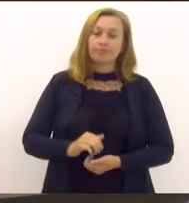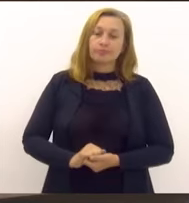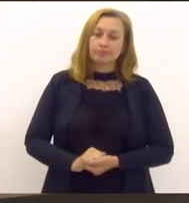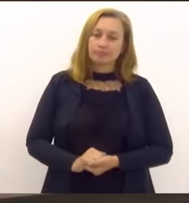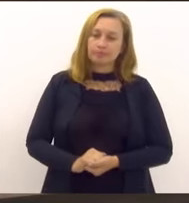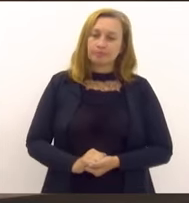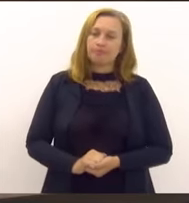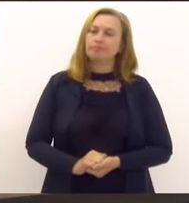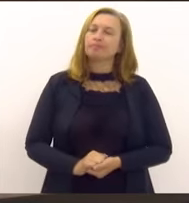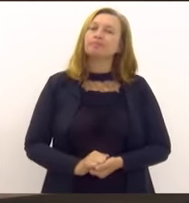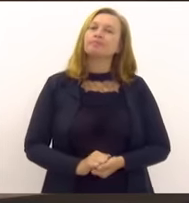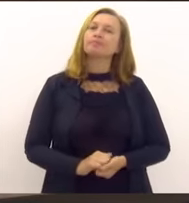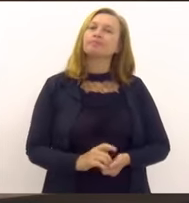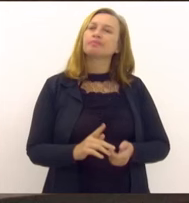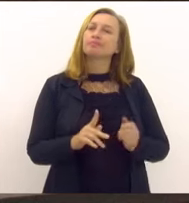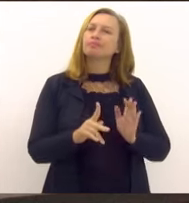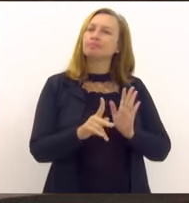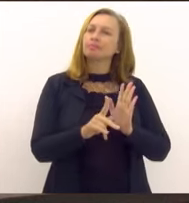o projeto